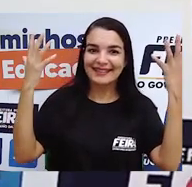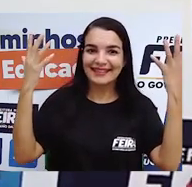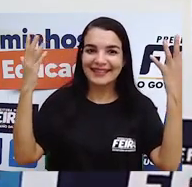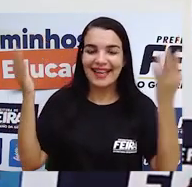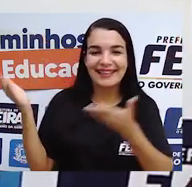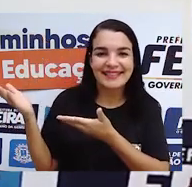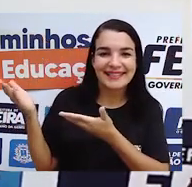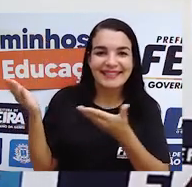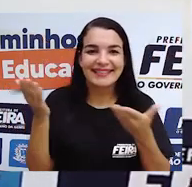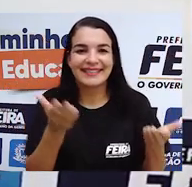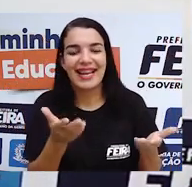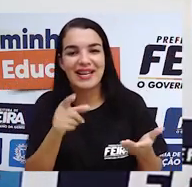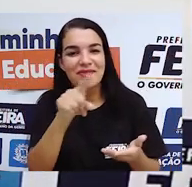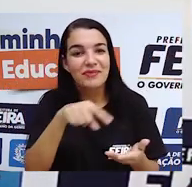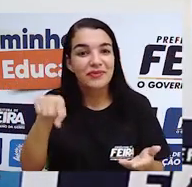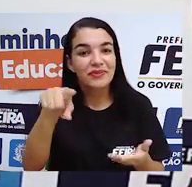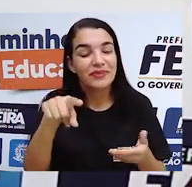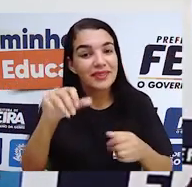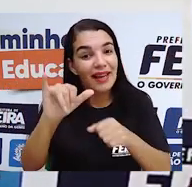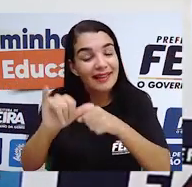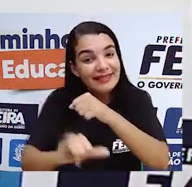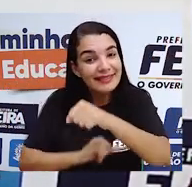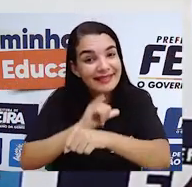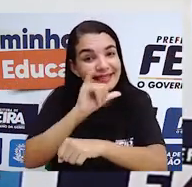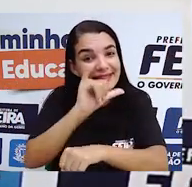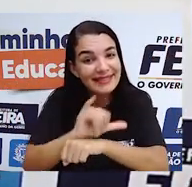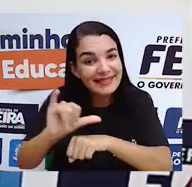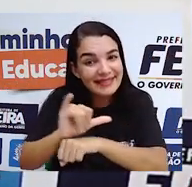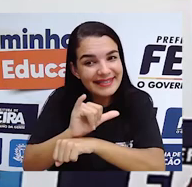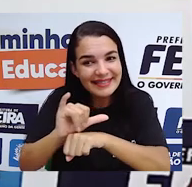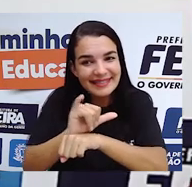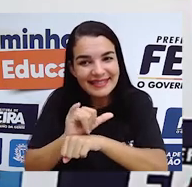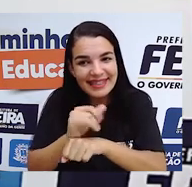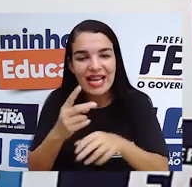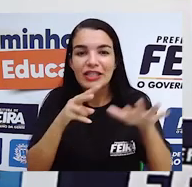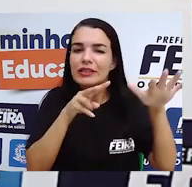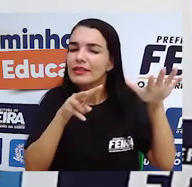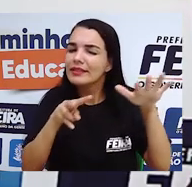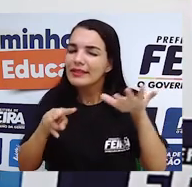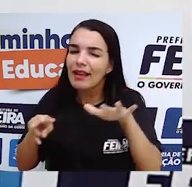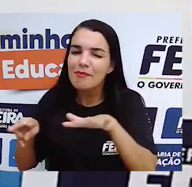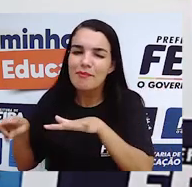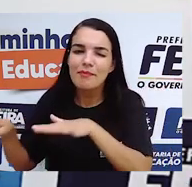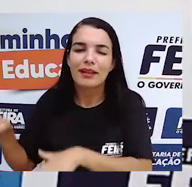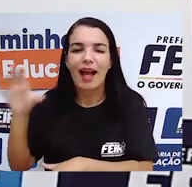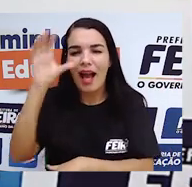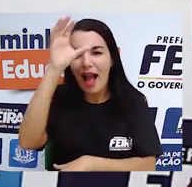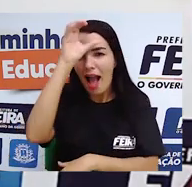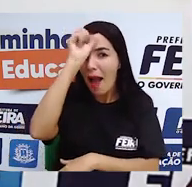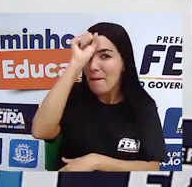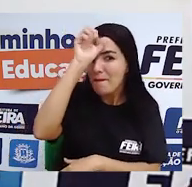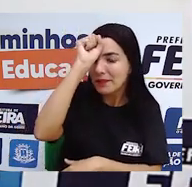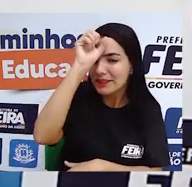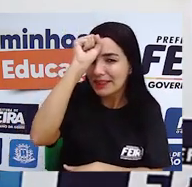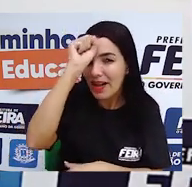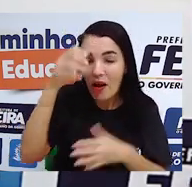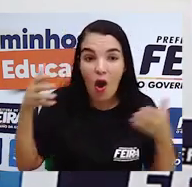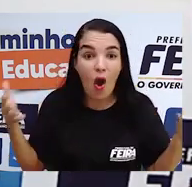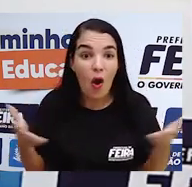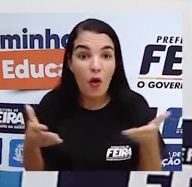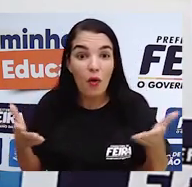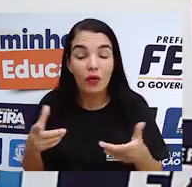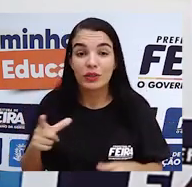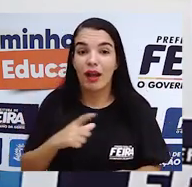vocês aqui mais uma vez no nosso canal para mais uma semana de muito aprendizado. E hoje nós